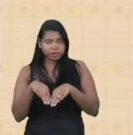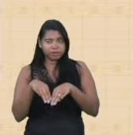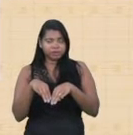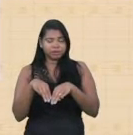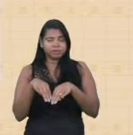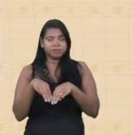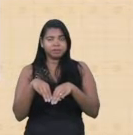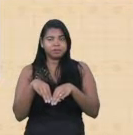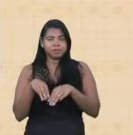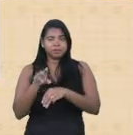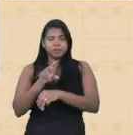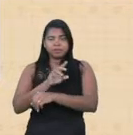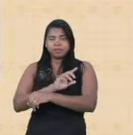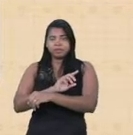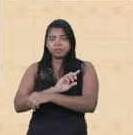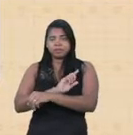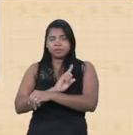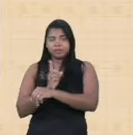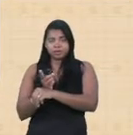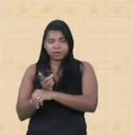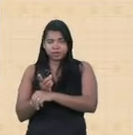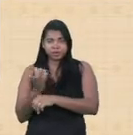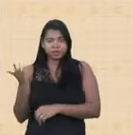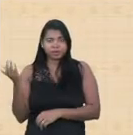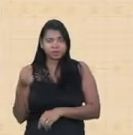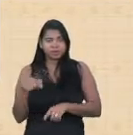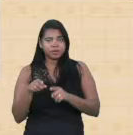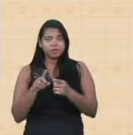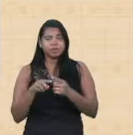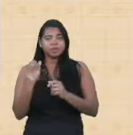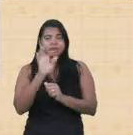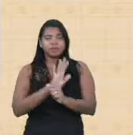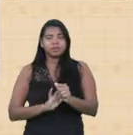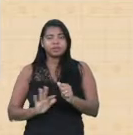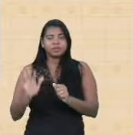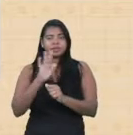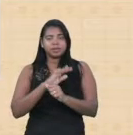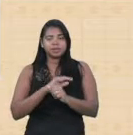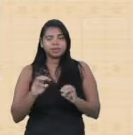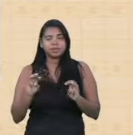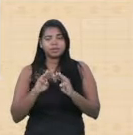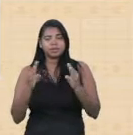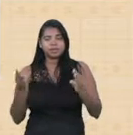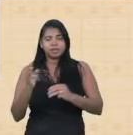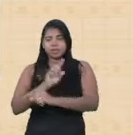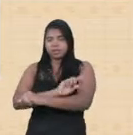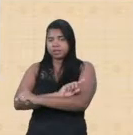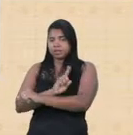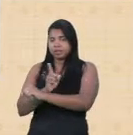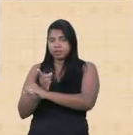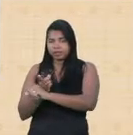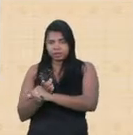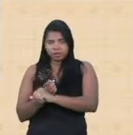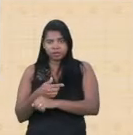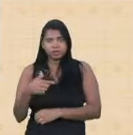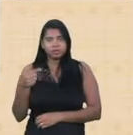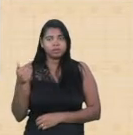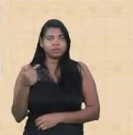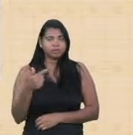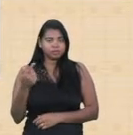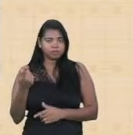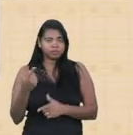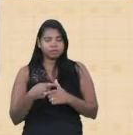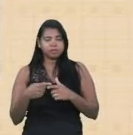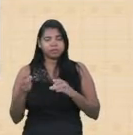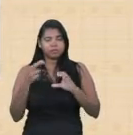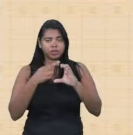quero velocidade e o campo, com quem? Com a massa, velocidade ao quadrado dividido pelo